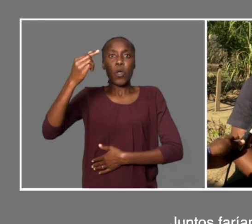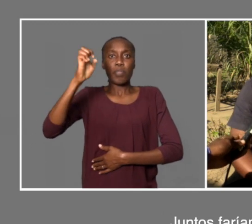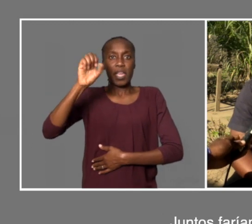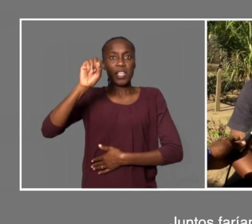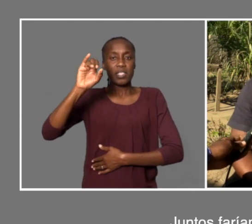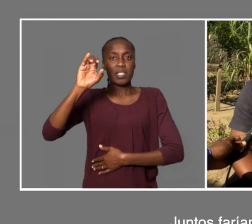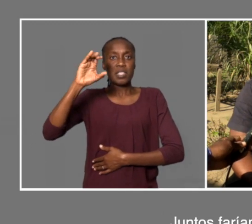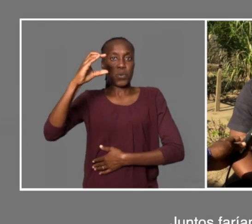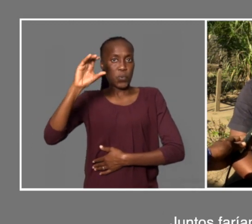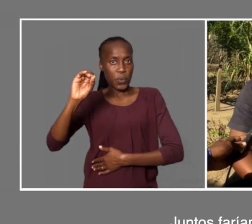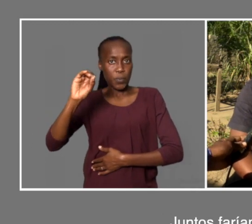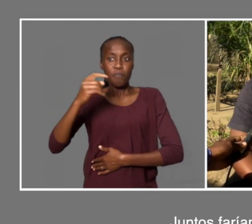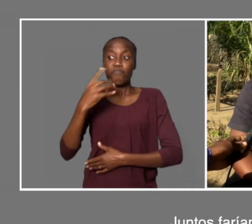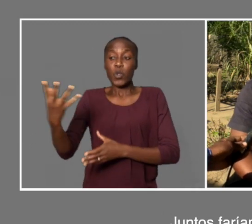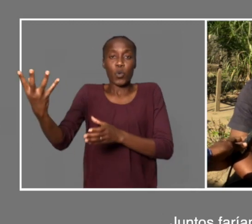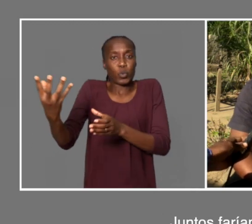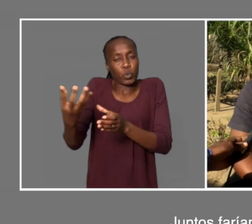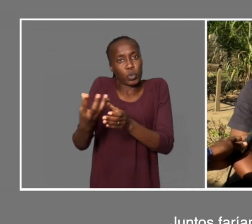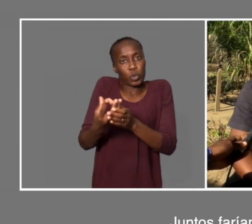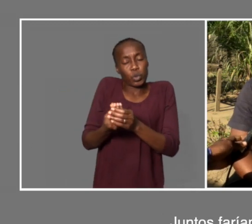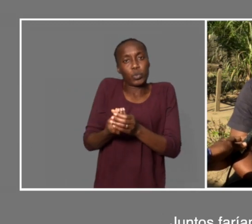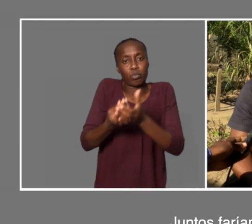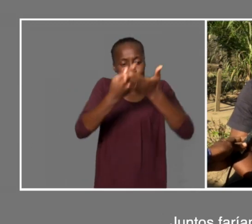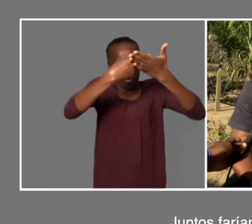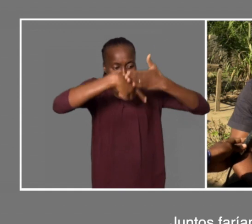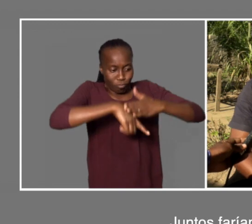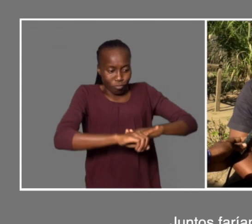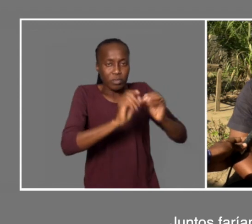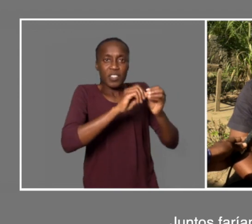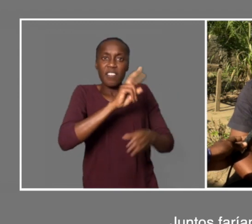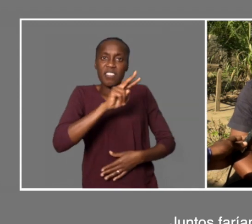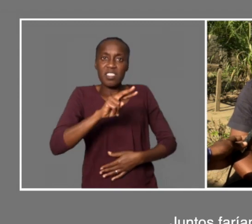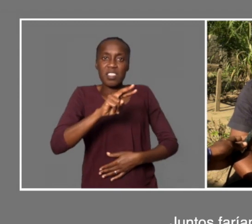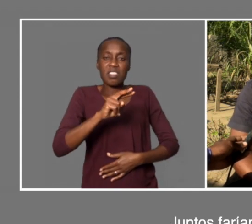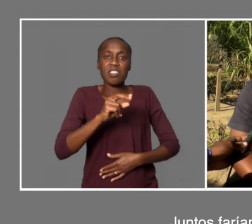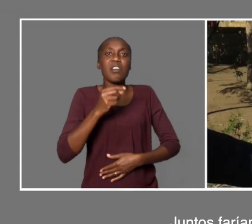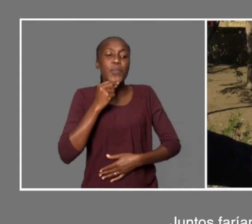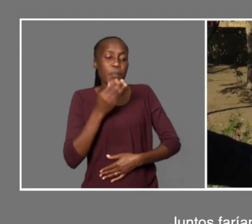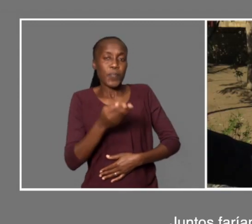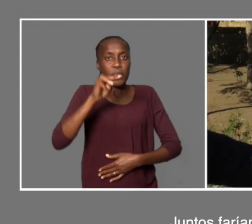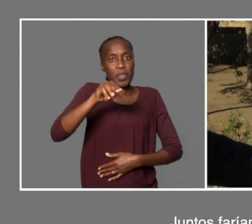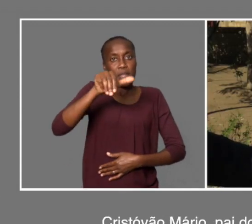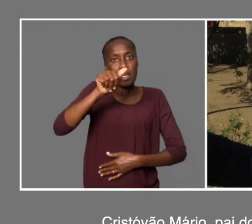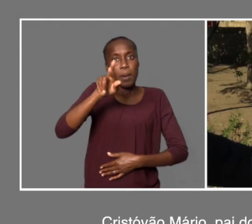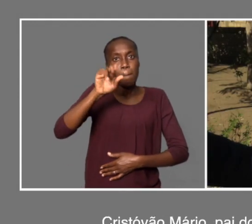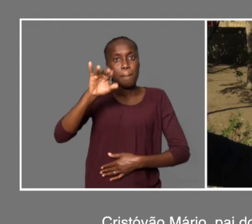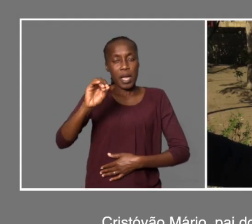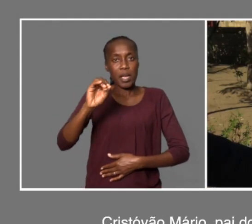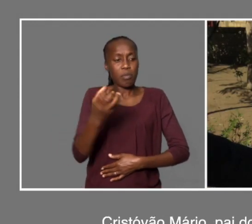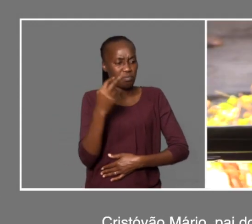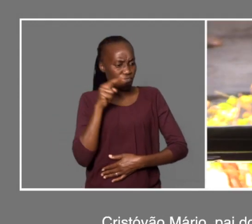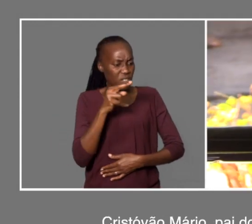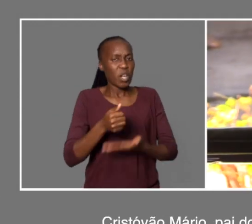juntos, portanto, viemos fazer visita ao Mário e ver o que é que podíamos fazer para lhe ajudar. Cristóvão Mário,